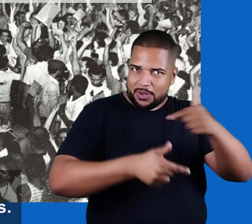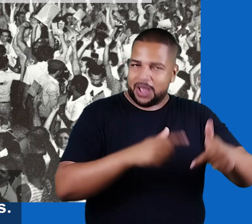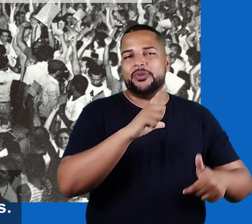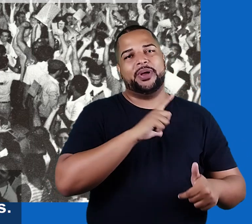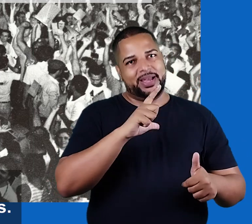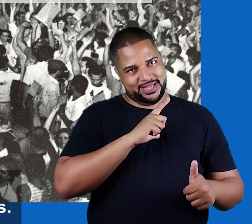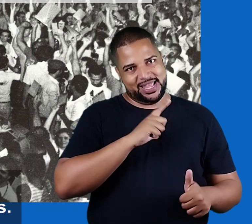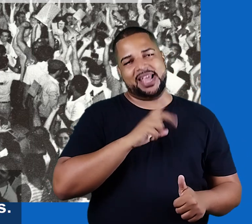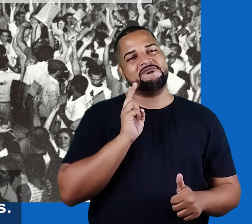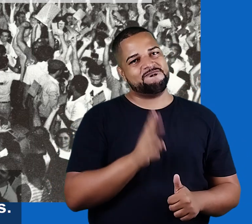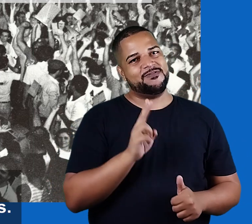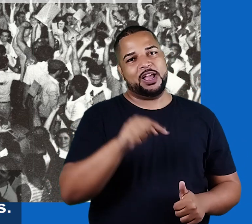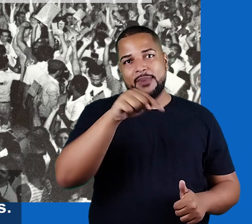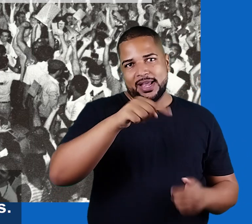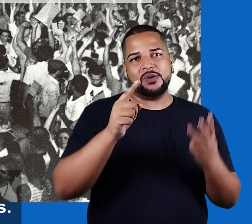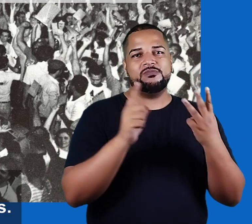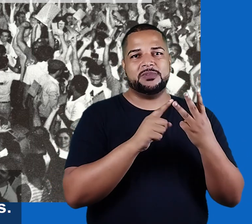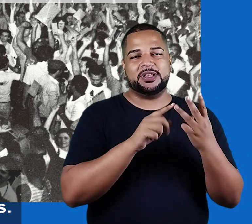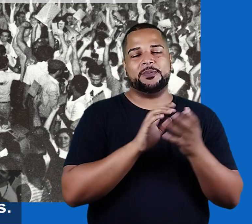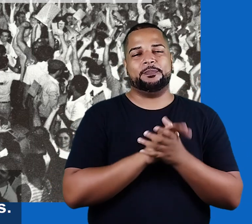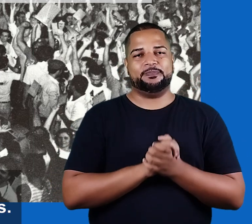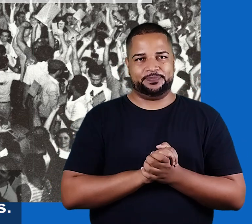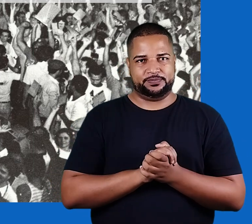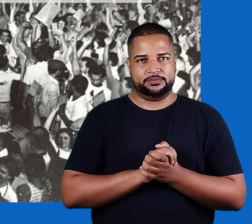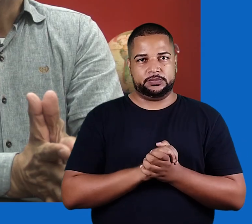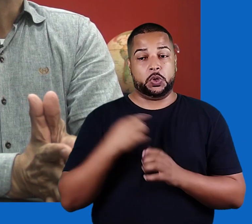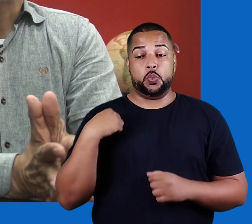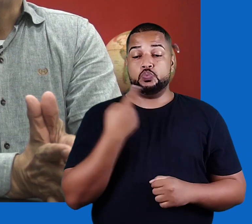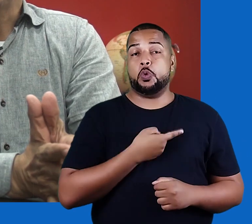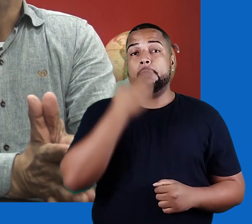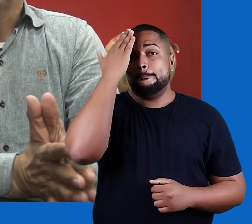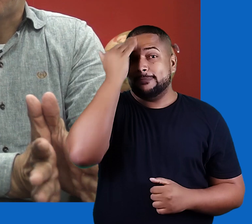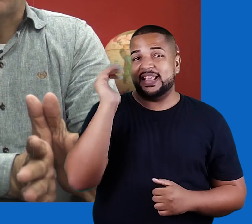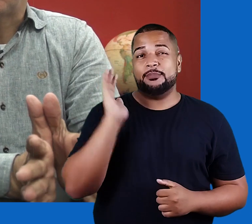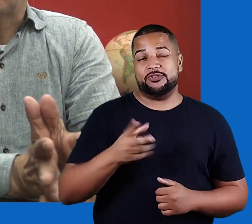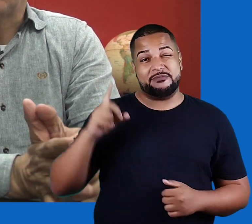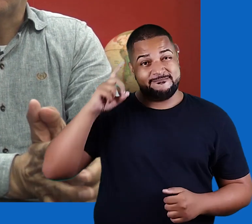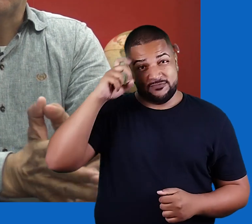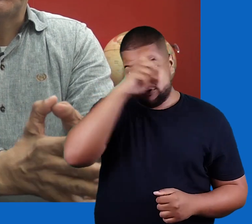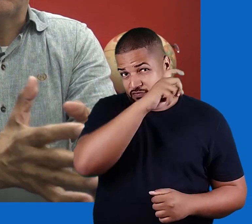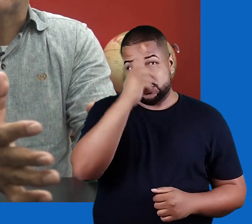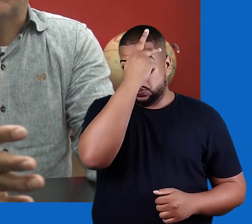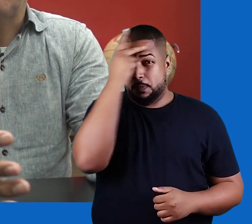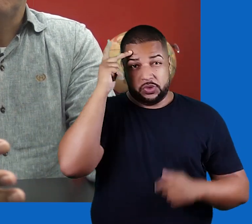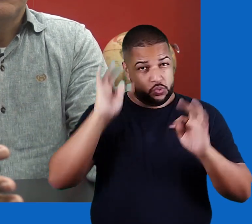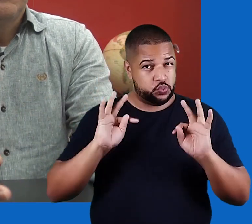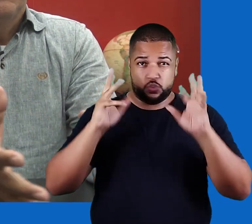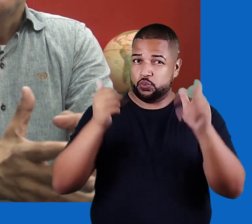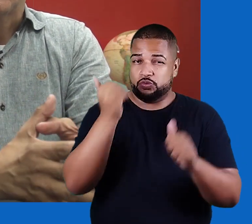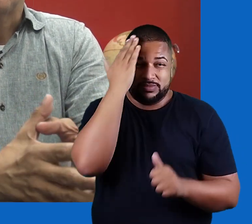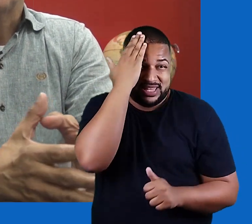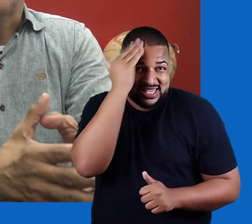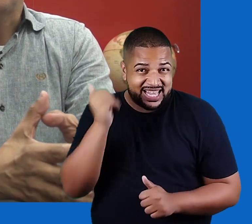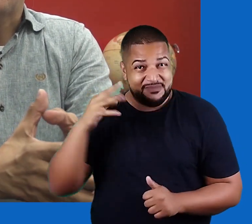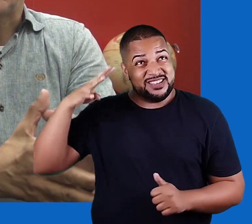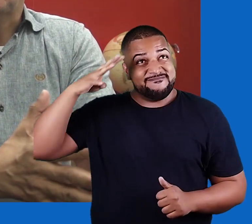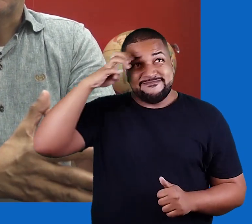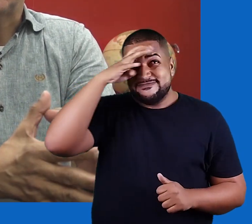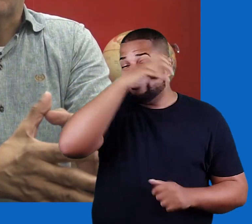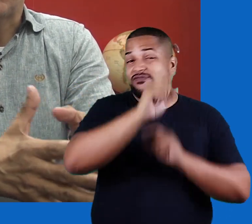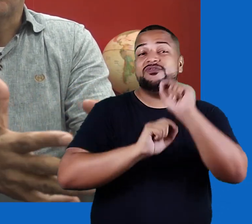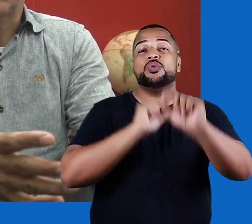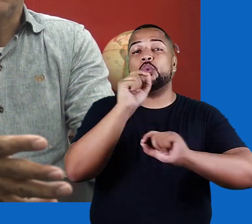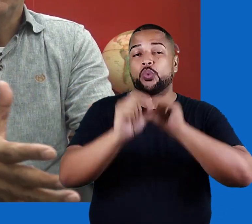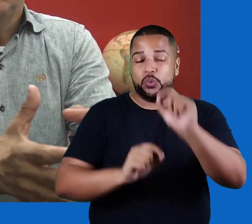reassumido pelos trabalhadores com o apoio da Central Única dos Trabalhadores. A gente já sabia que não ia ser fácil, todo mundo tinha noção de que não seria